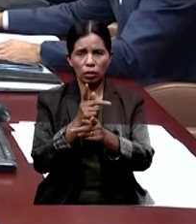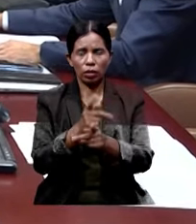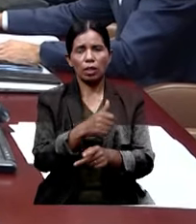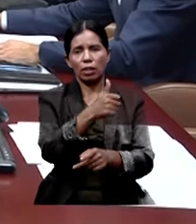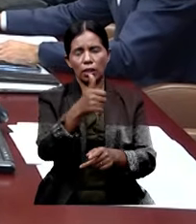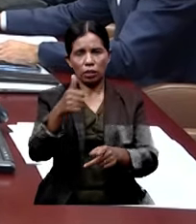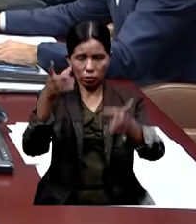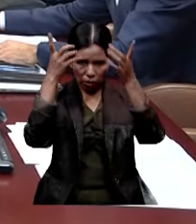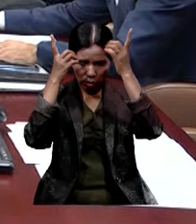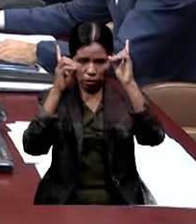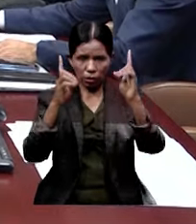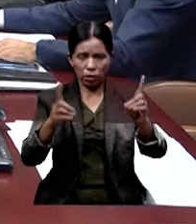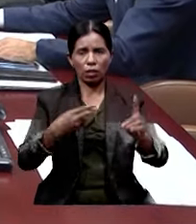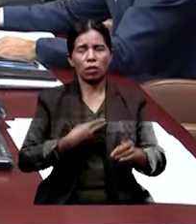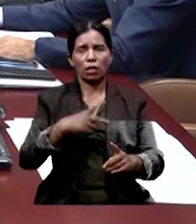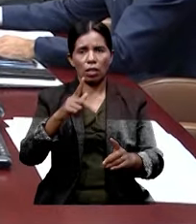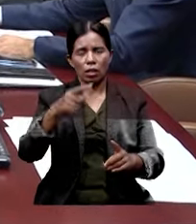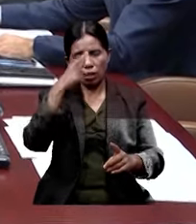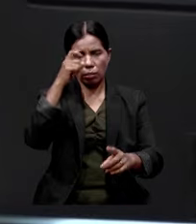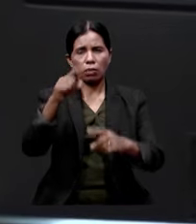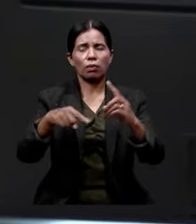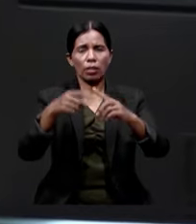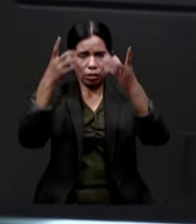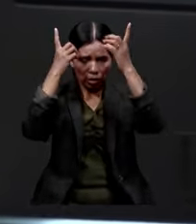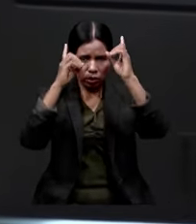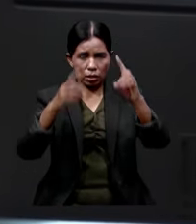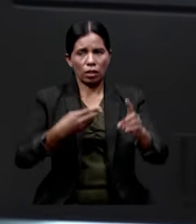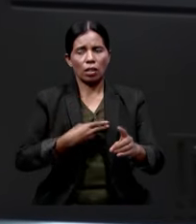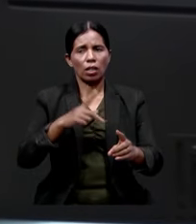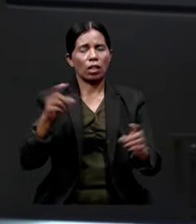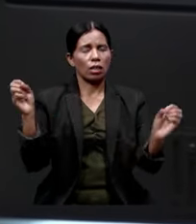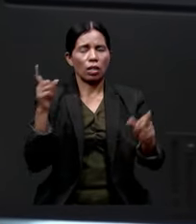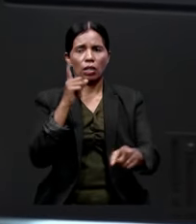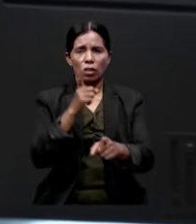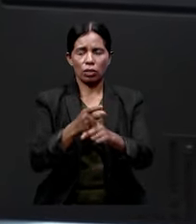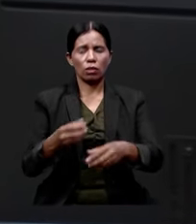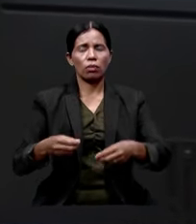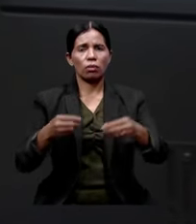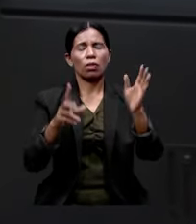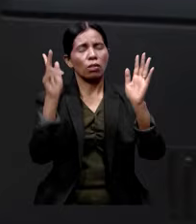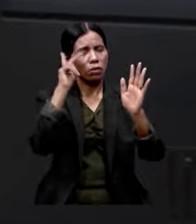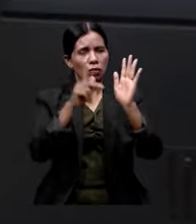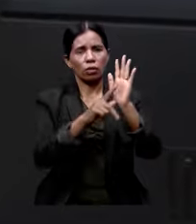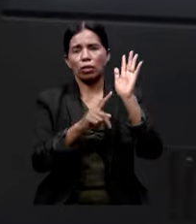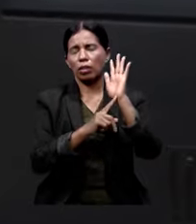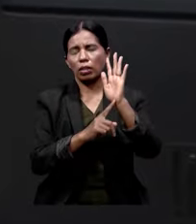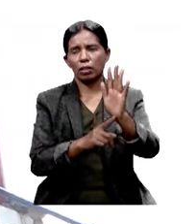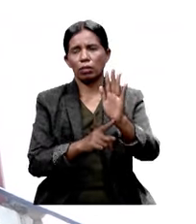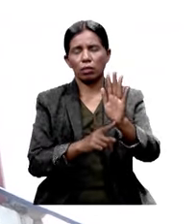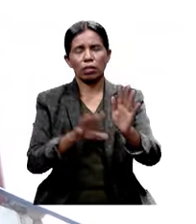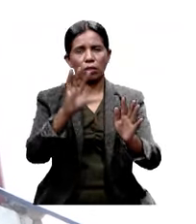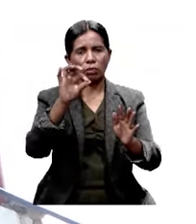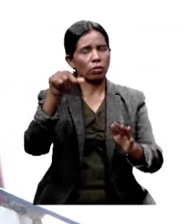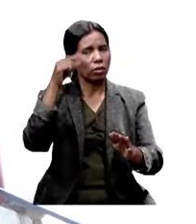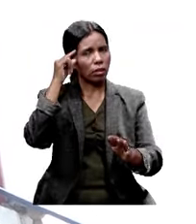de minha decisão no Rahalok, também bem rir a decisão no Rahalok, lá los, uma que se foi mais na Diagba. Mandato do governo da